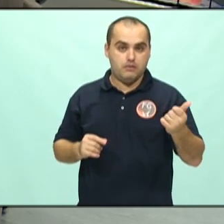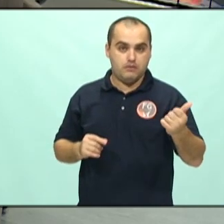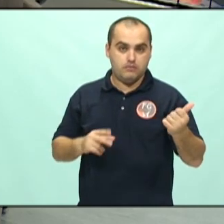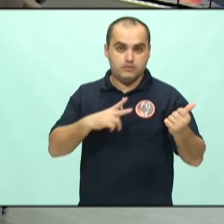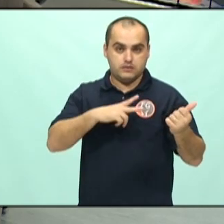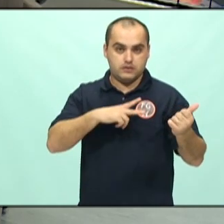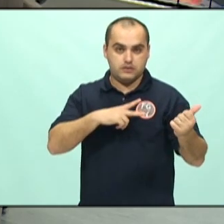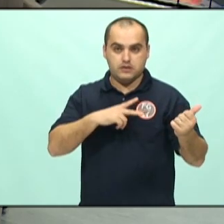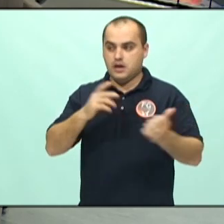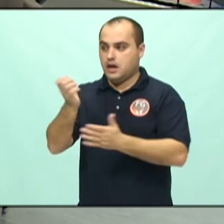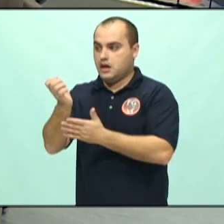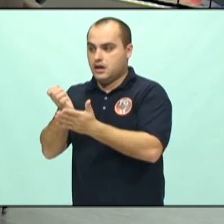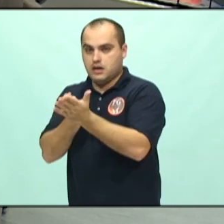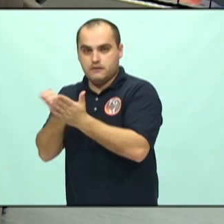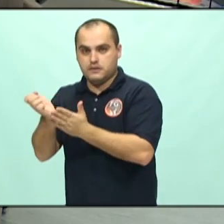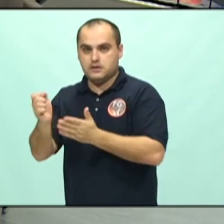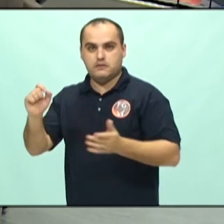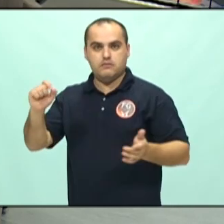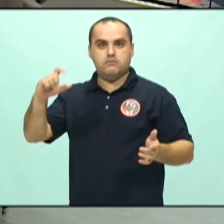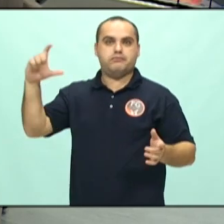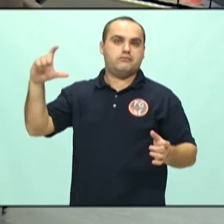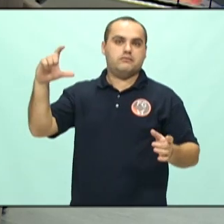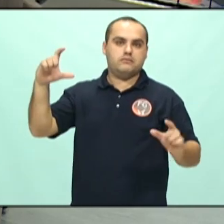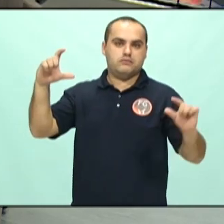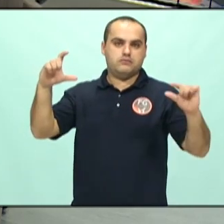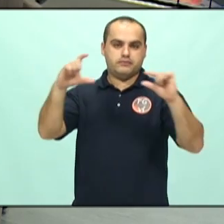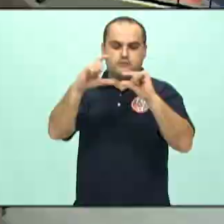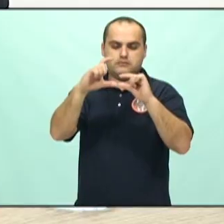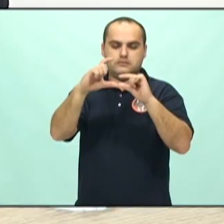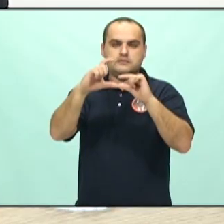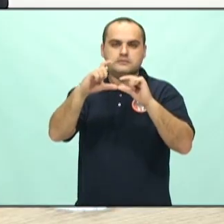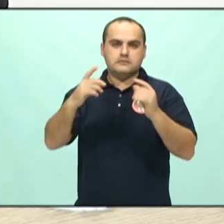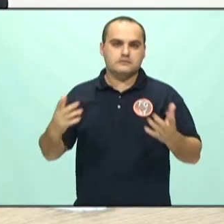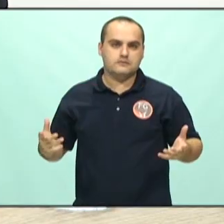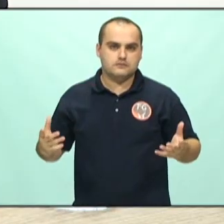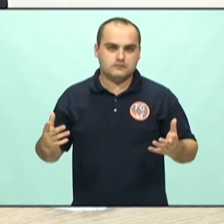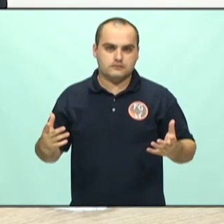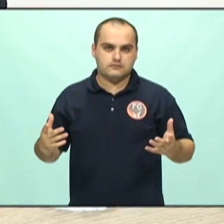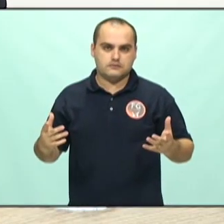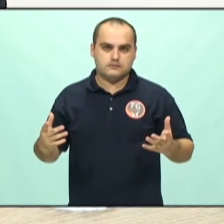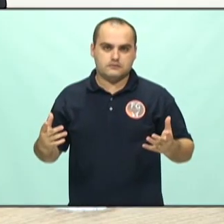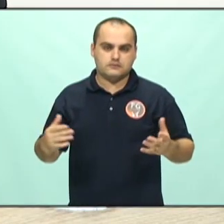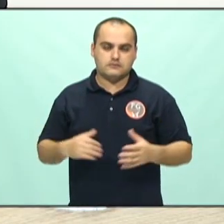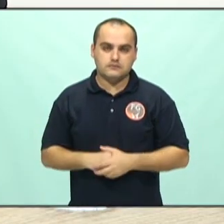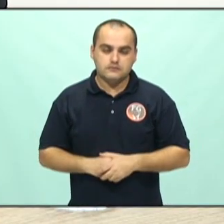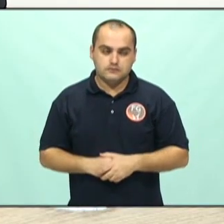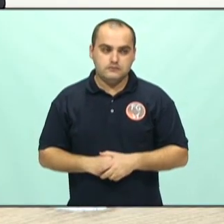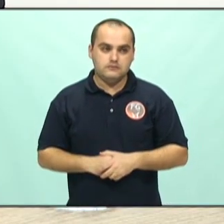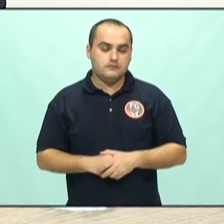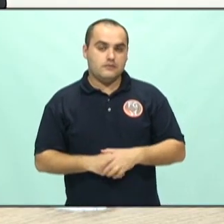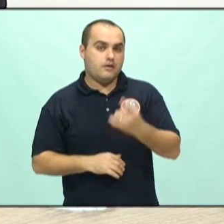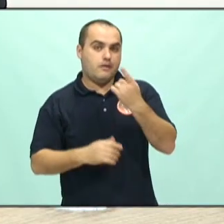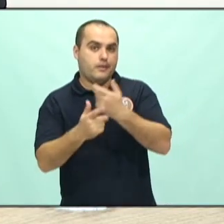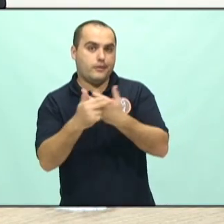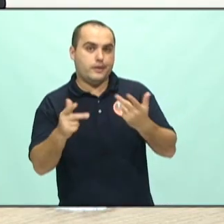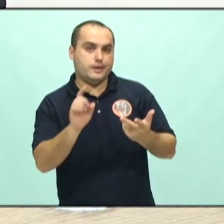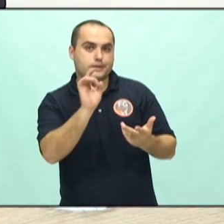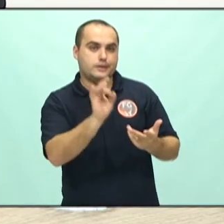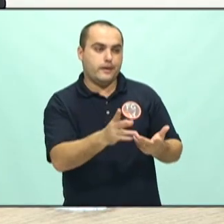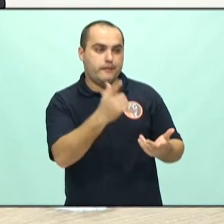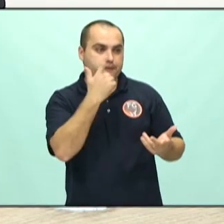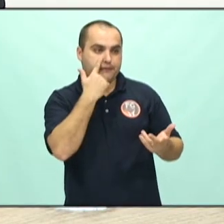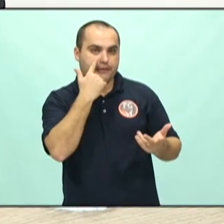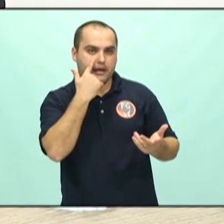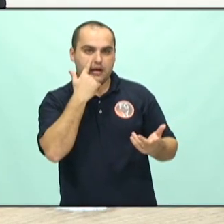terceirizada ganhava mais que a efetiva. Mais que efetiva. Então, não é uma coisa que se analisa somente por cima,